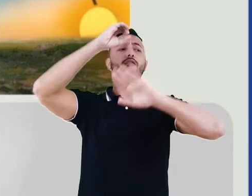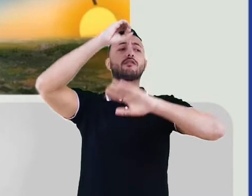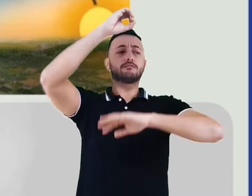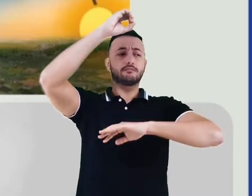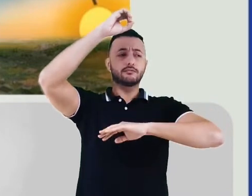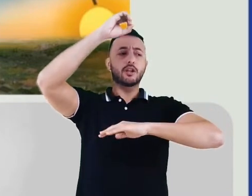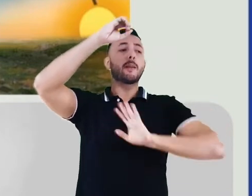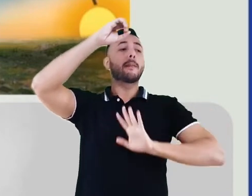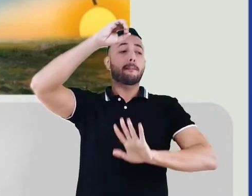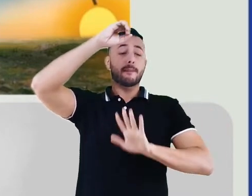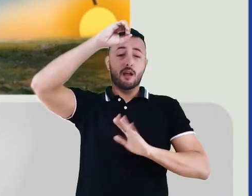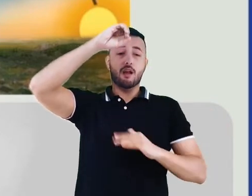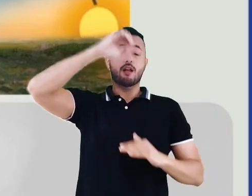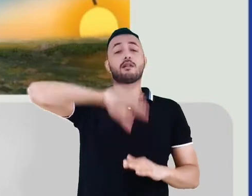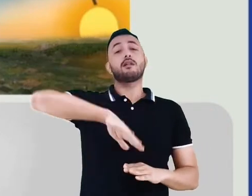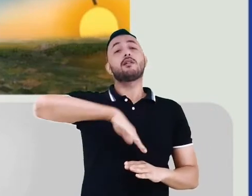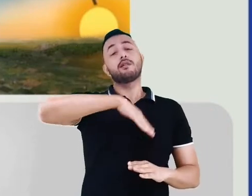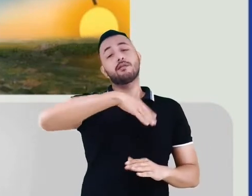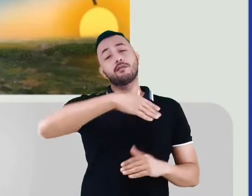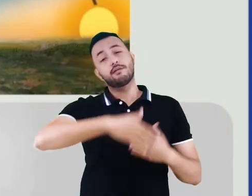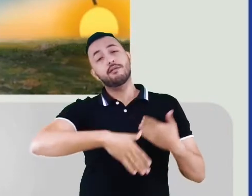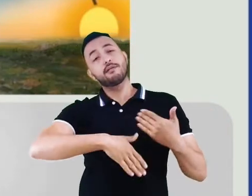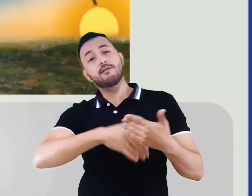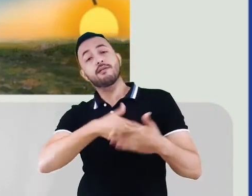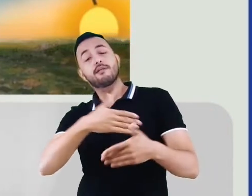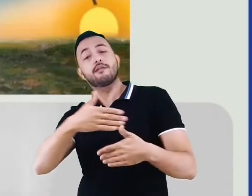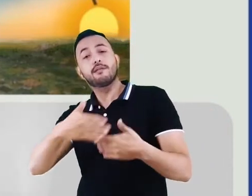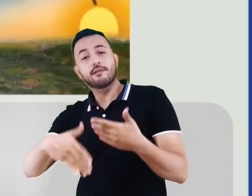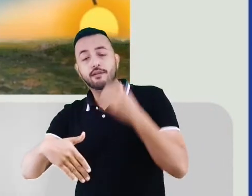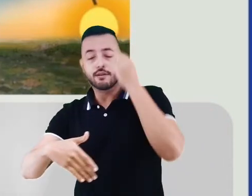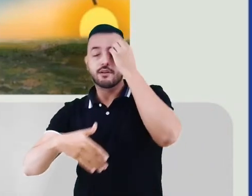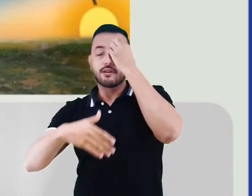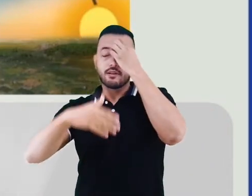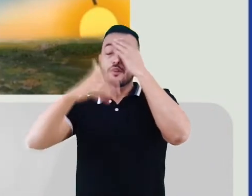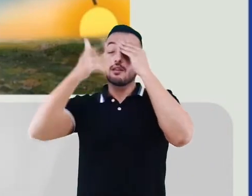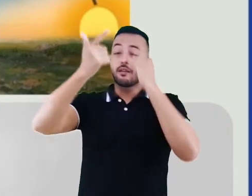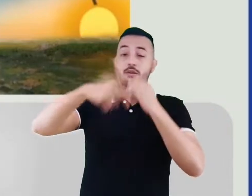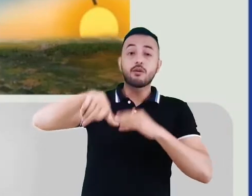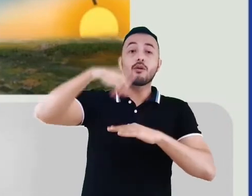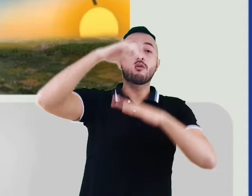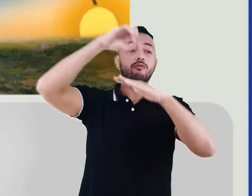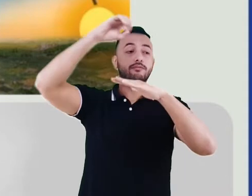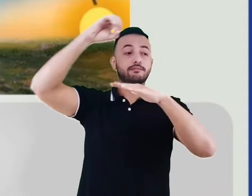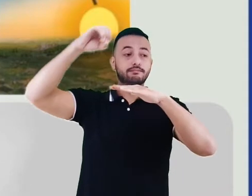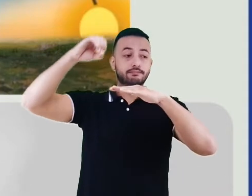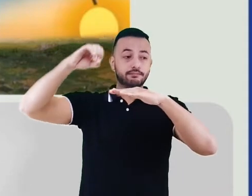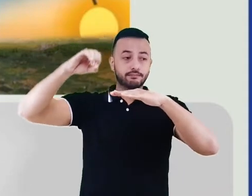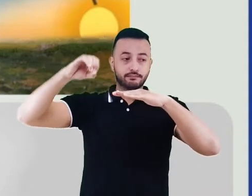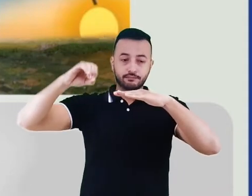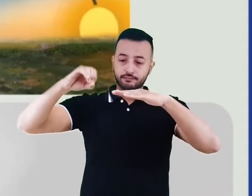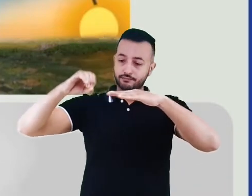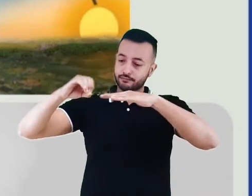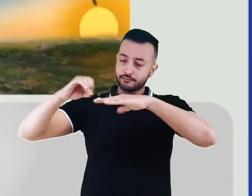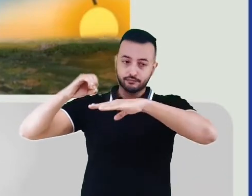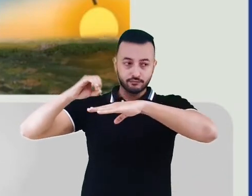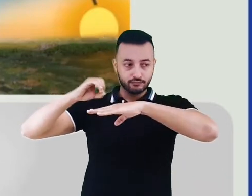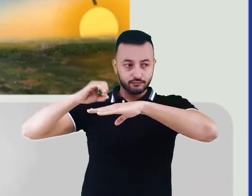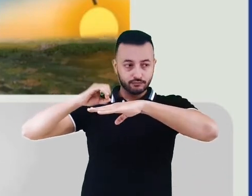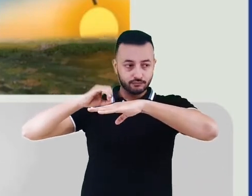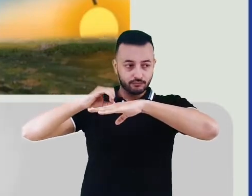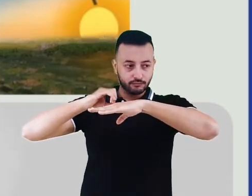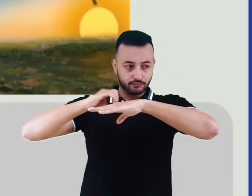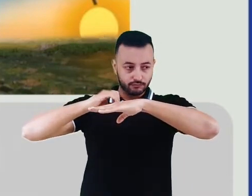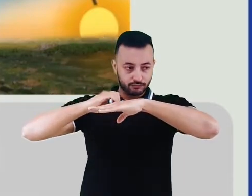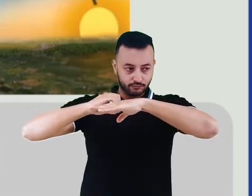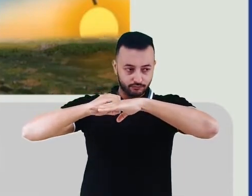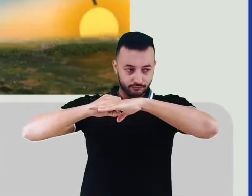tempo, observe a setinha, ele vai novamente declinando até se pôr e desaparecer